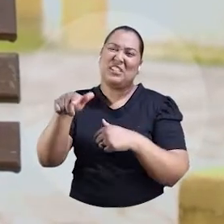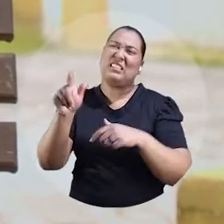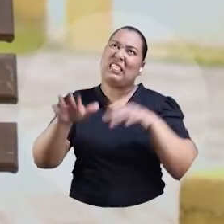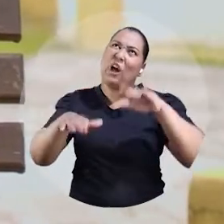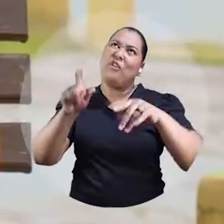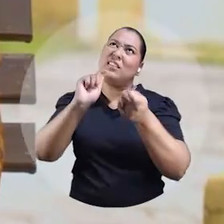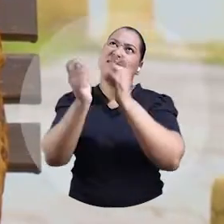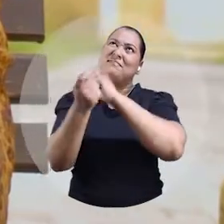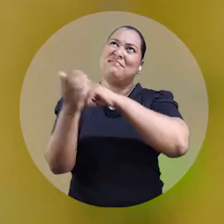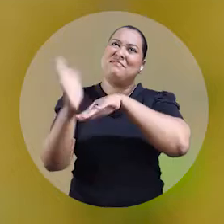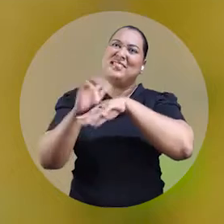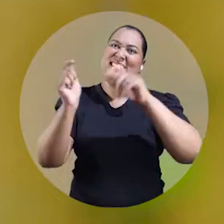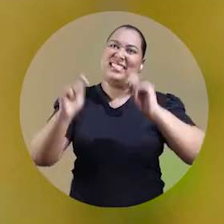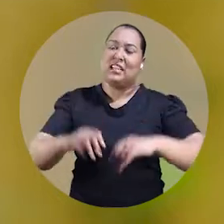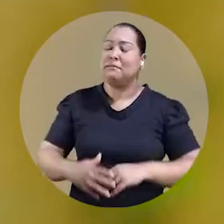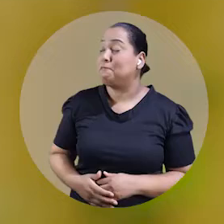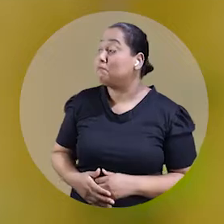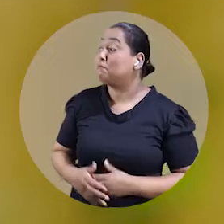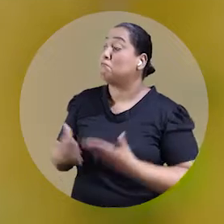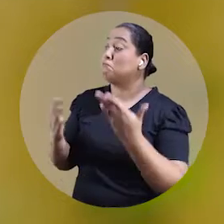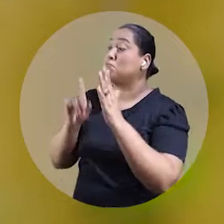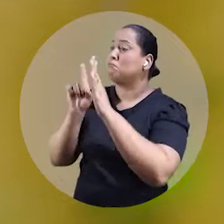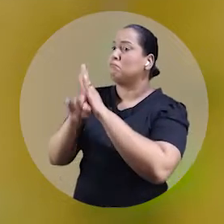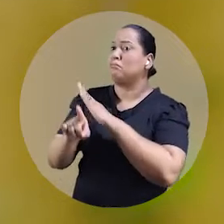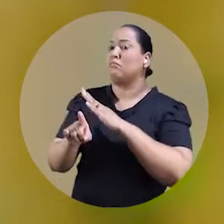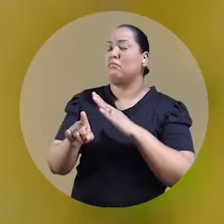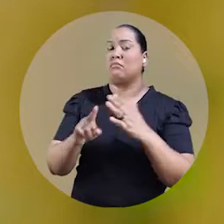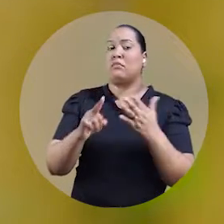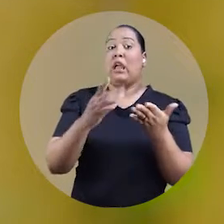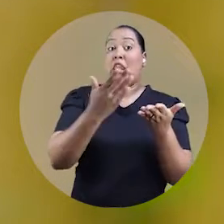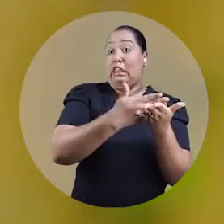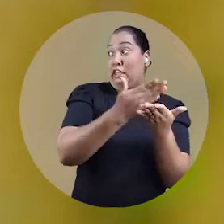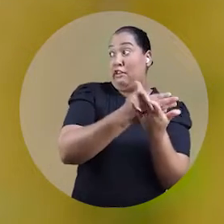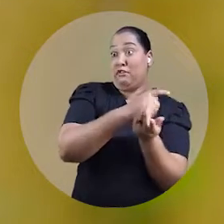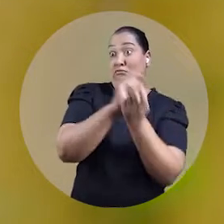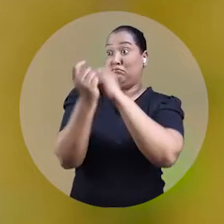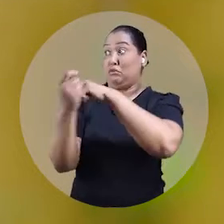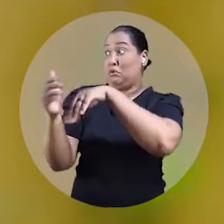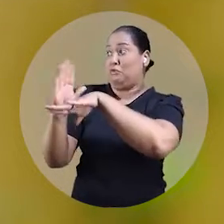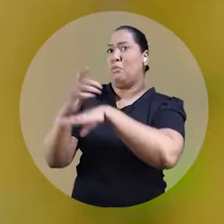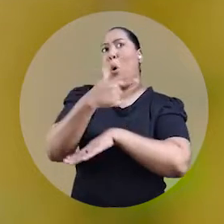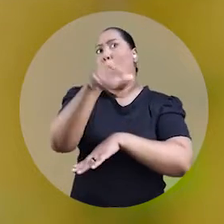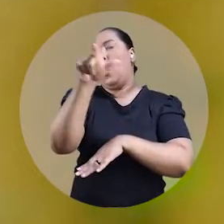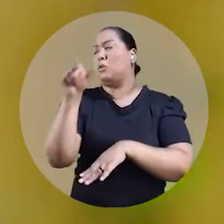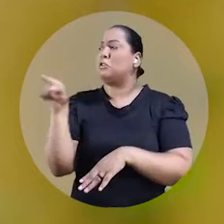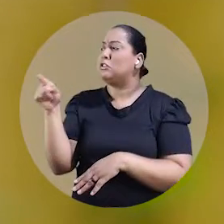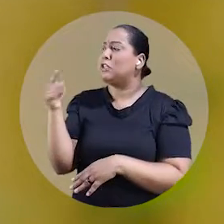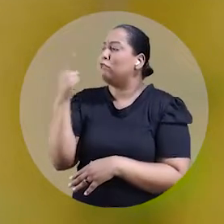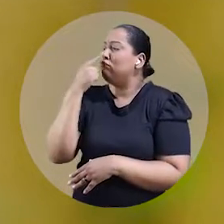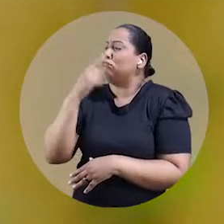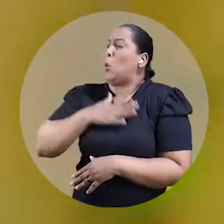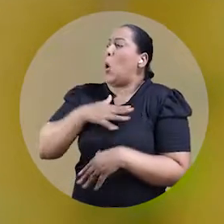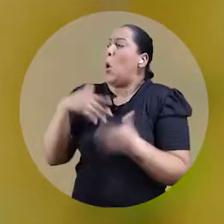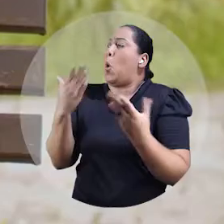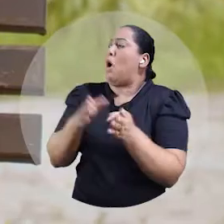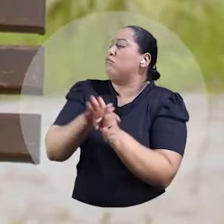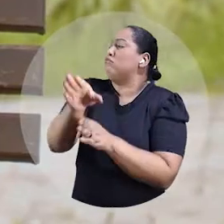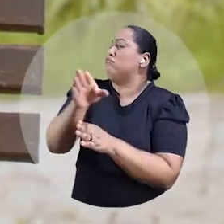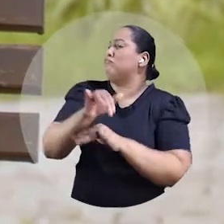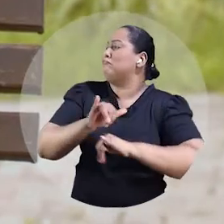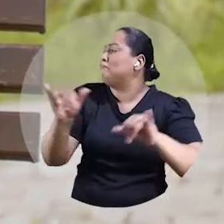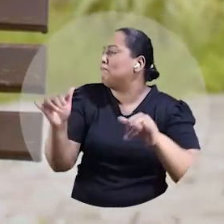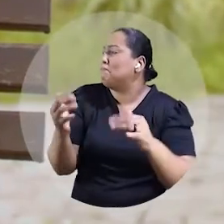em filme. E dos livros que viraram filme, Lucinda, qual que você indicaria? Um livro que virou filme?